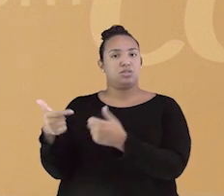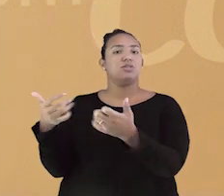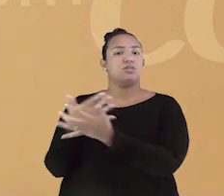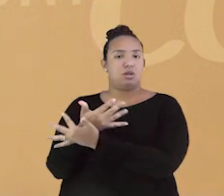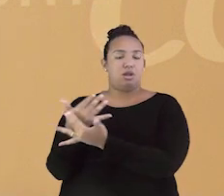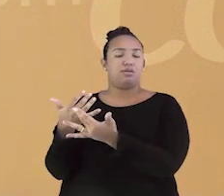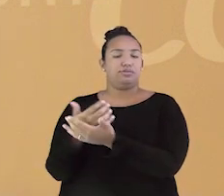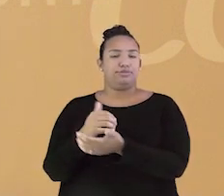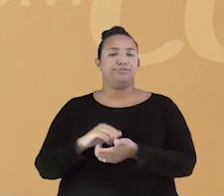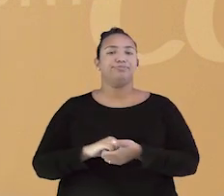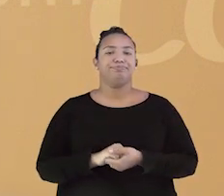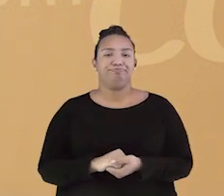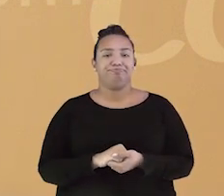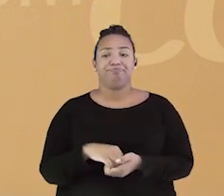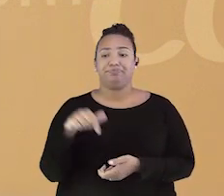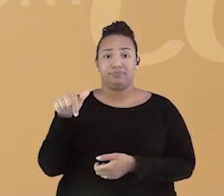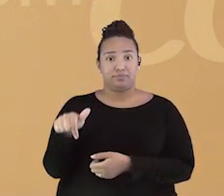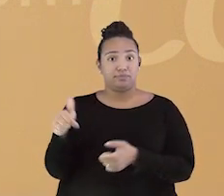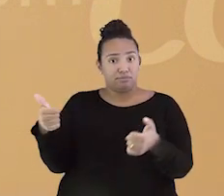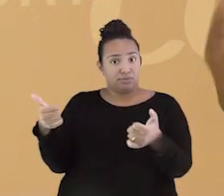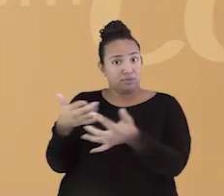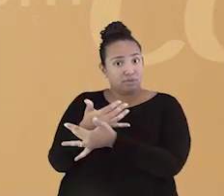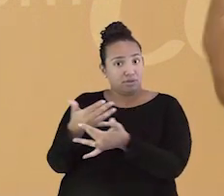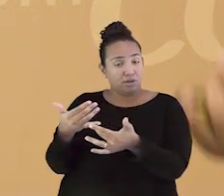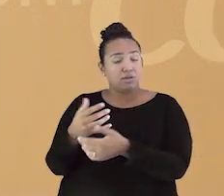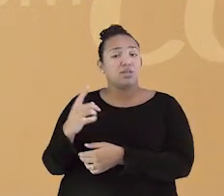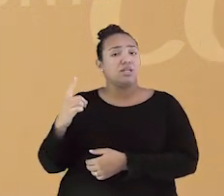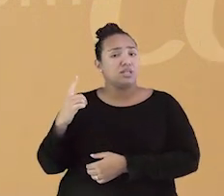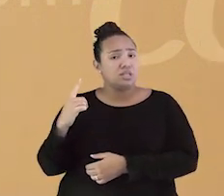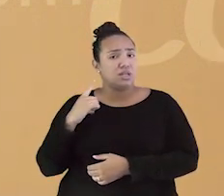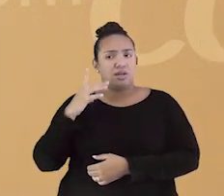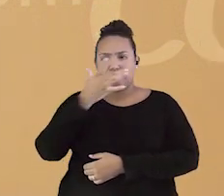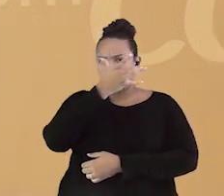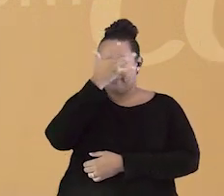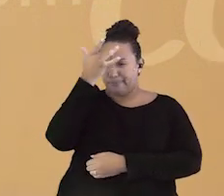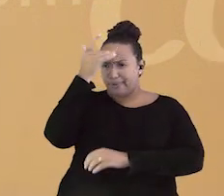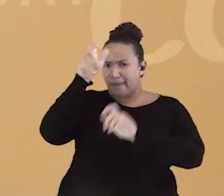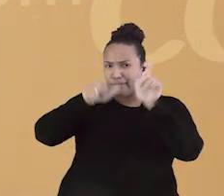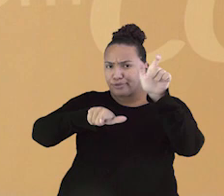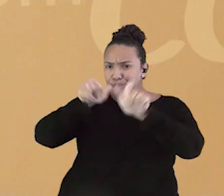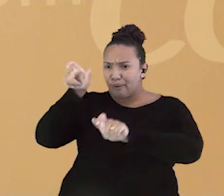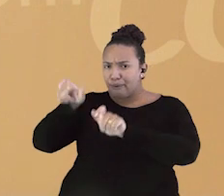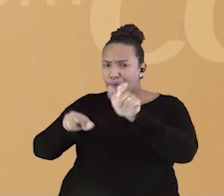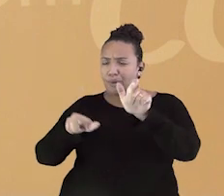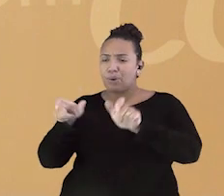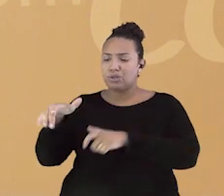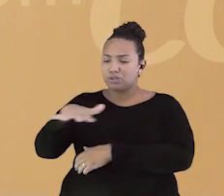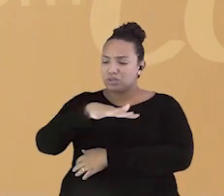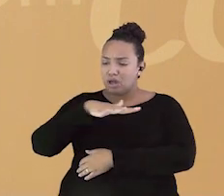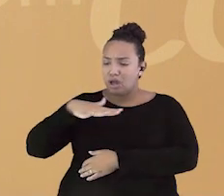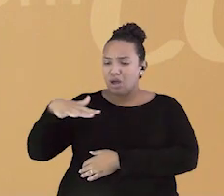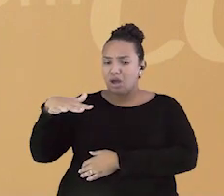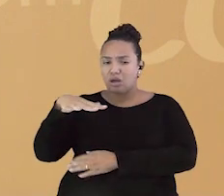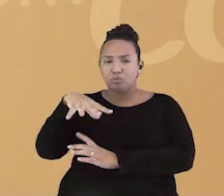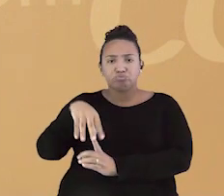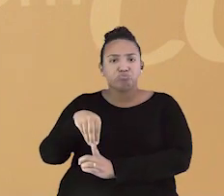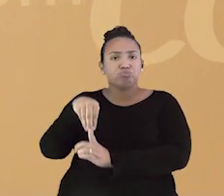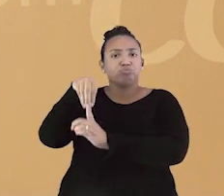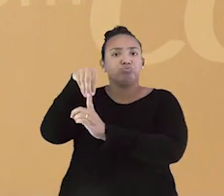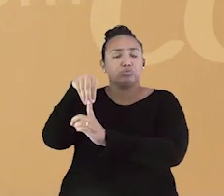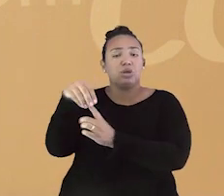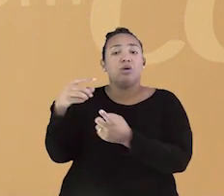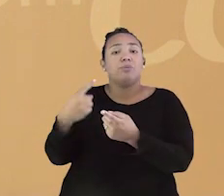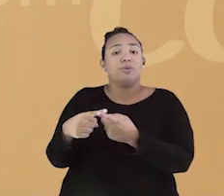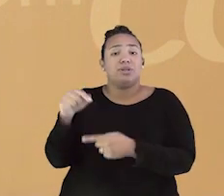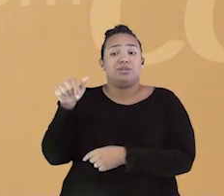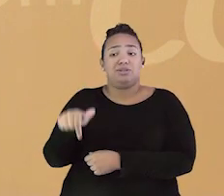Na cidade, também existem muito mais pessoas morando em um mesmo espaço, porque na cidade